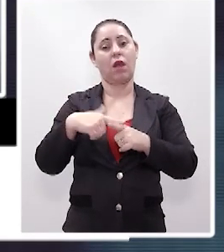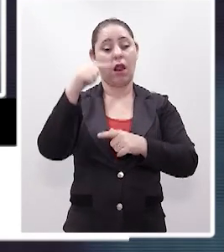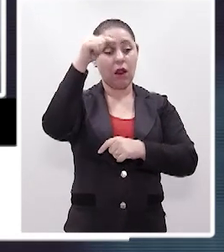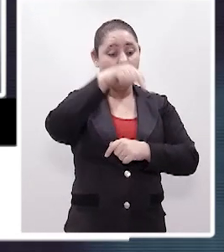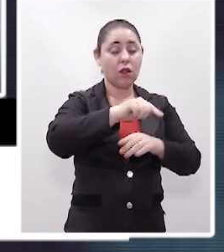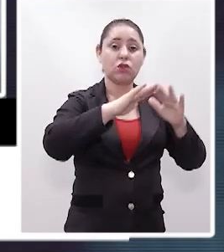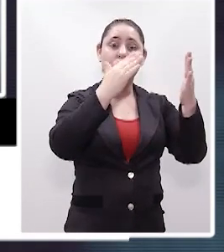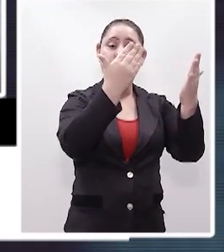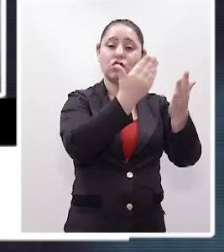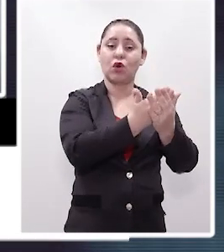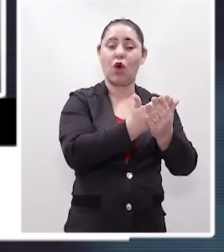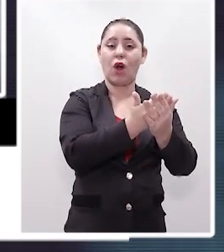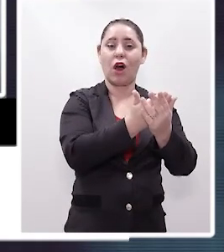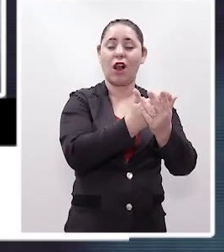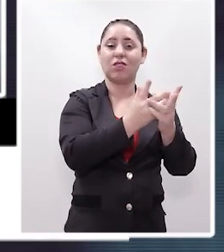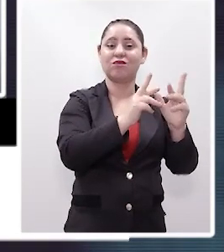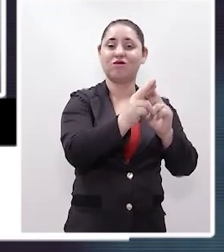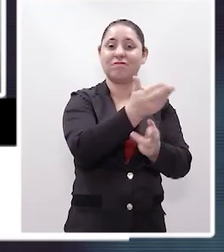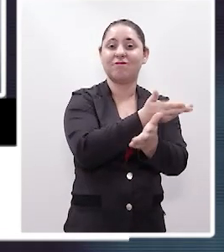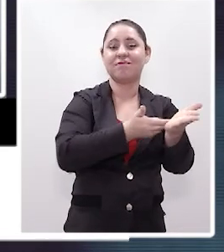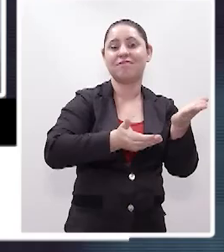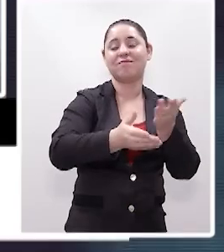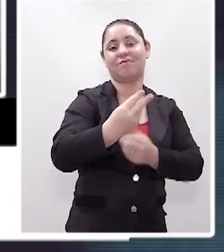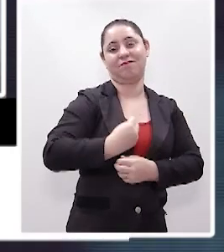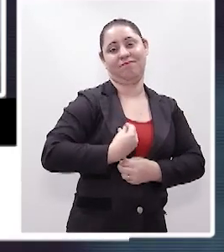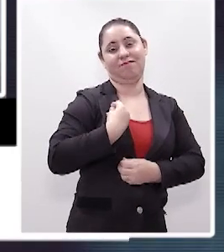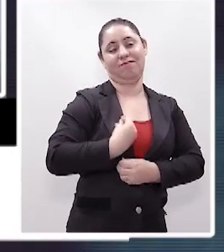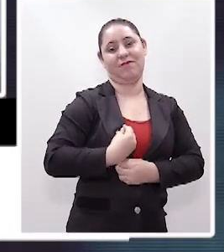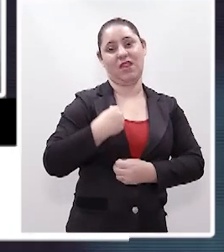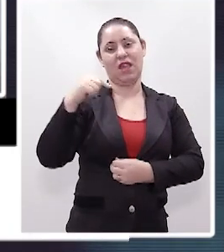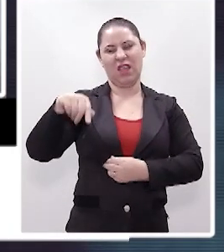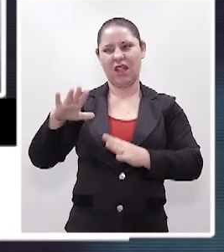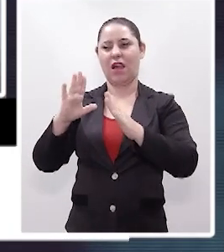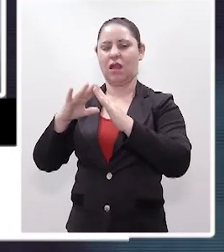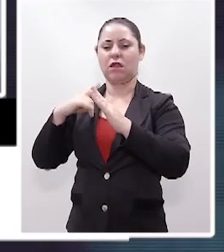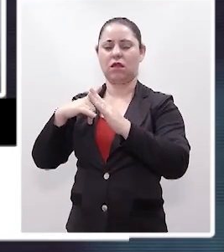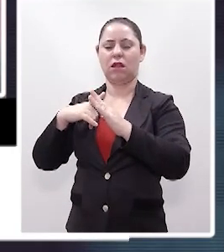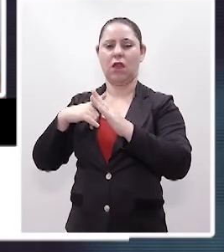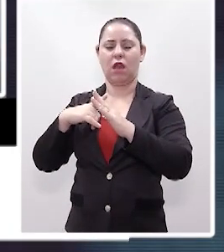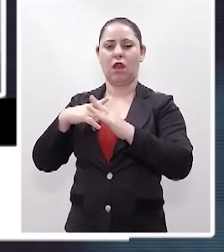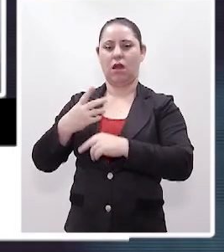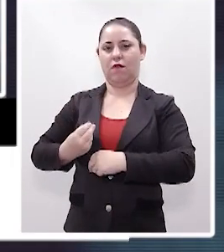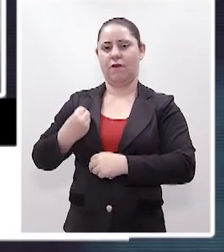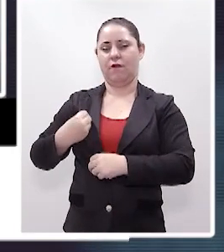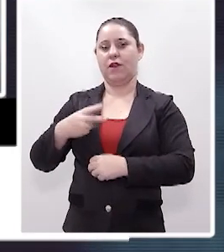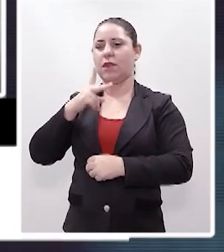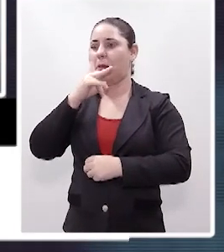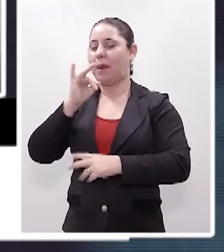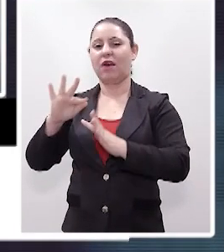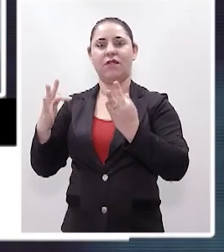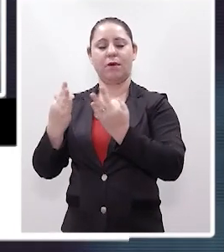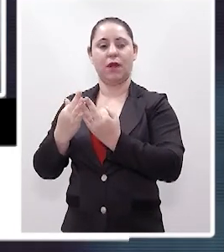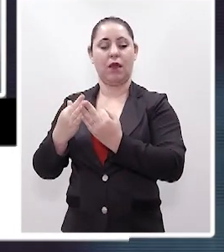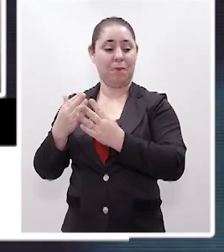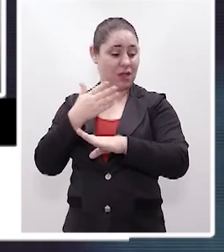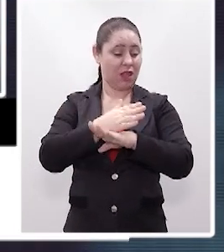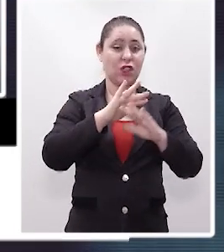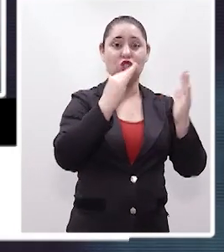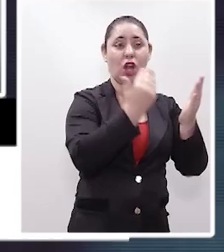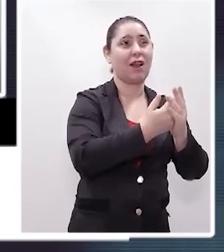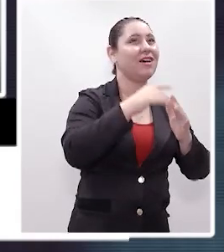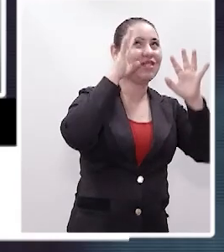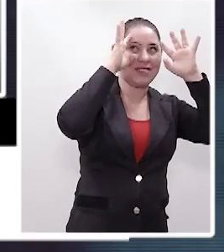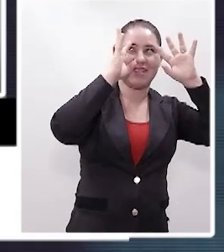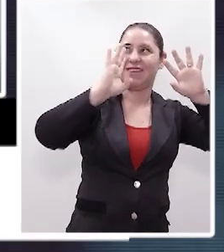é na escola que é a maior convivência dessas crianças. Por mais que em casa a gente tenha a rotina com os pais, mas é na escola que